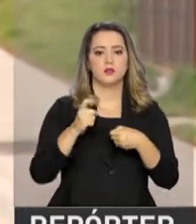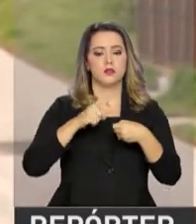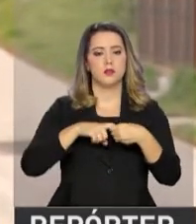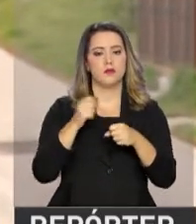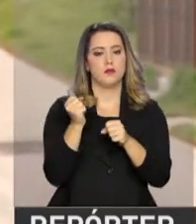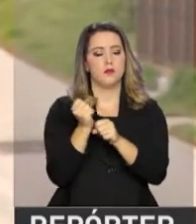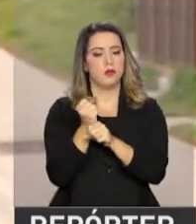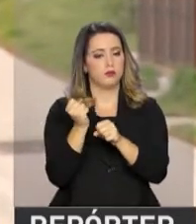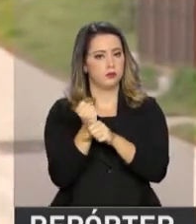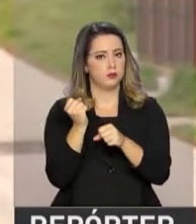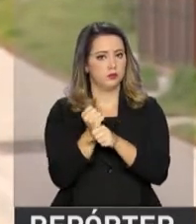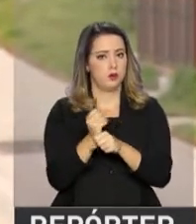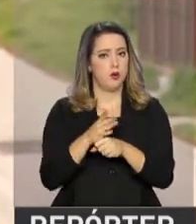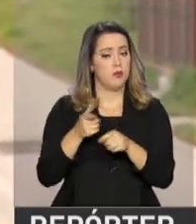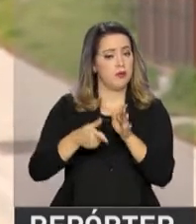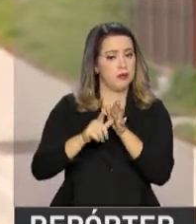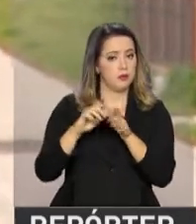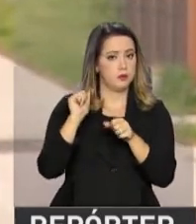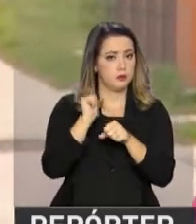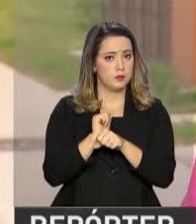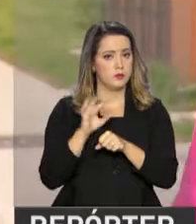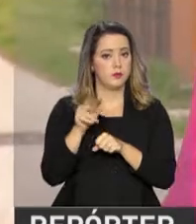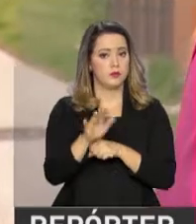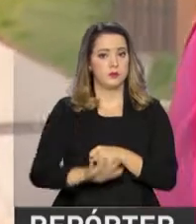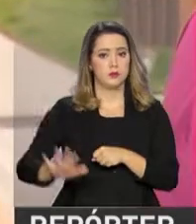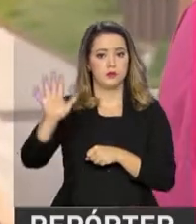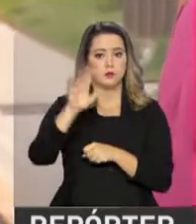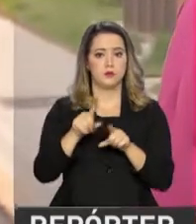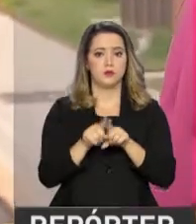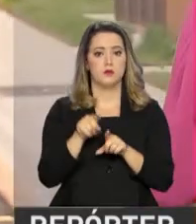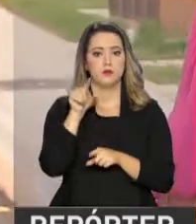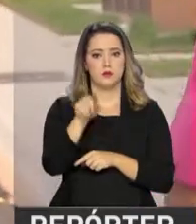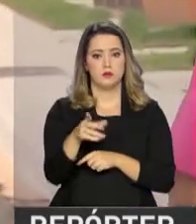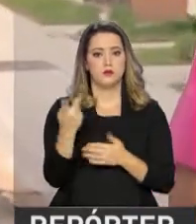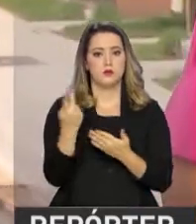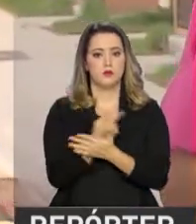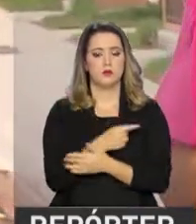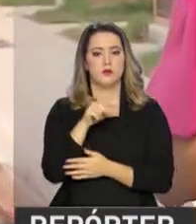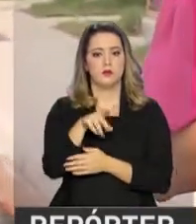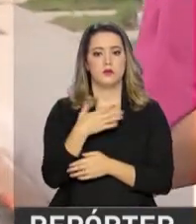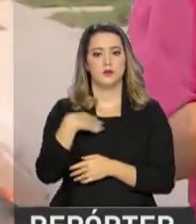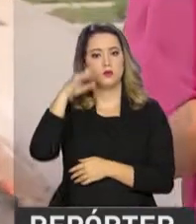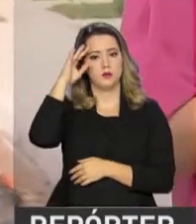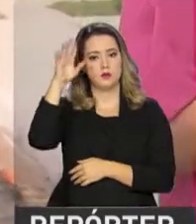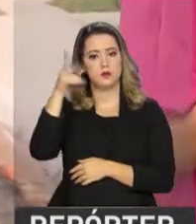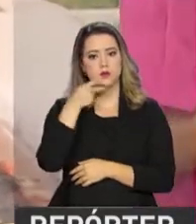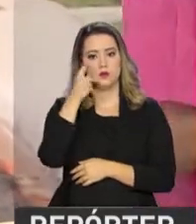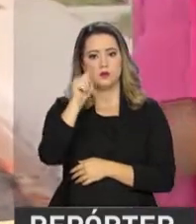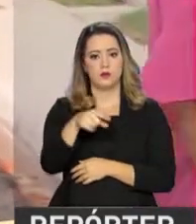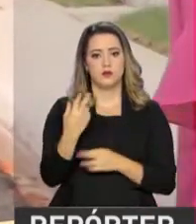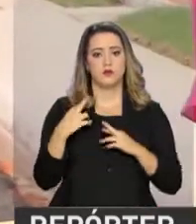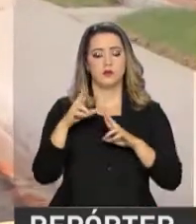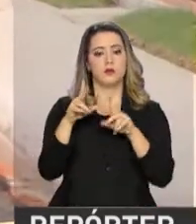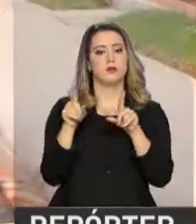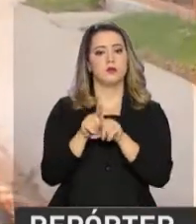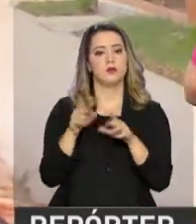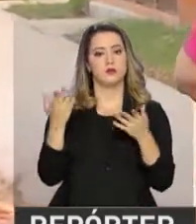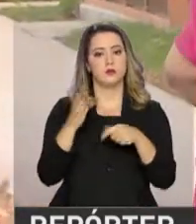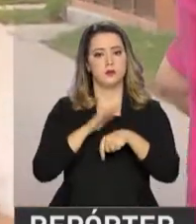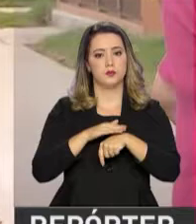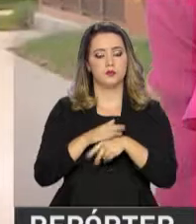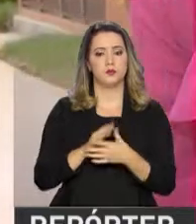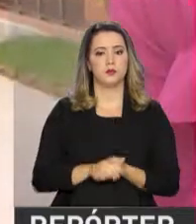concluindo obras paradas em todo o brasil michelle é uma das pessoas que vai realizar esse sonho e fala para a gente sobre a expectativa desse momento